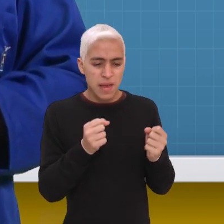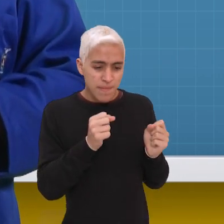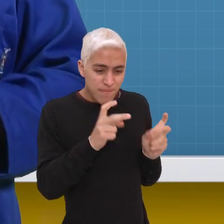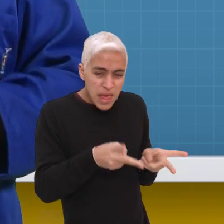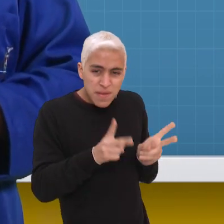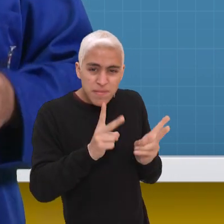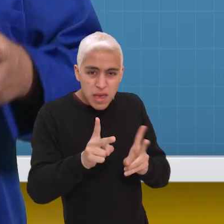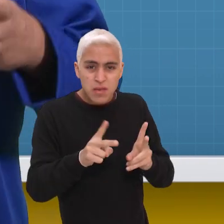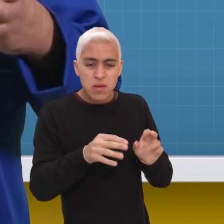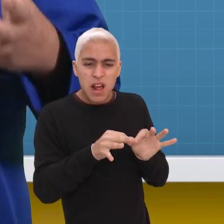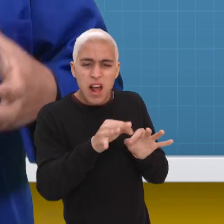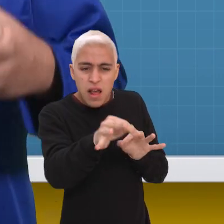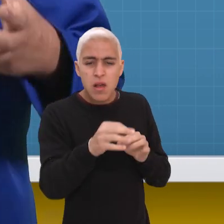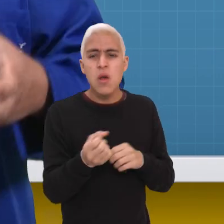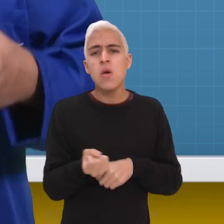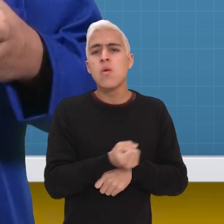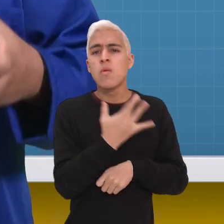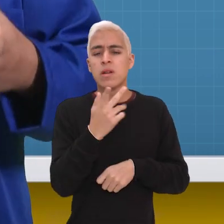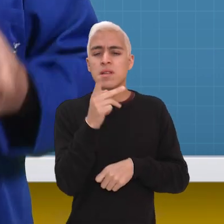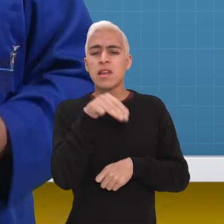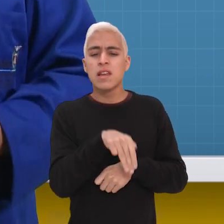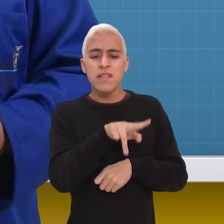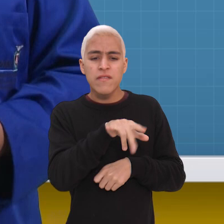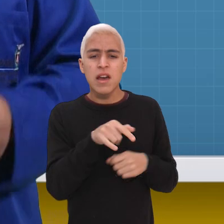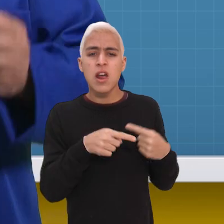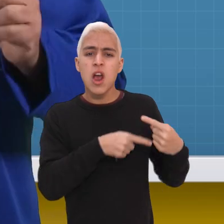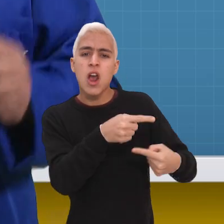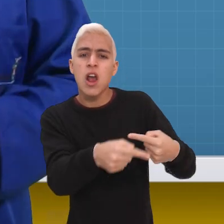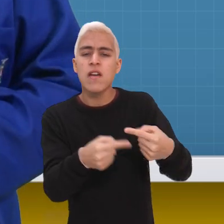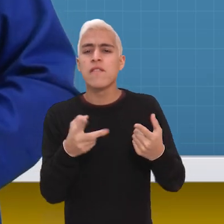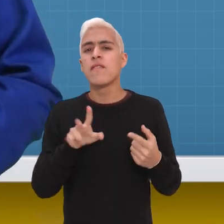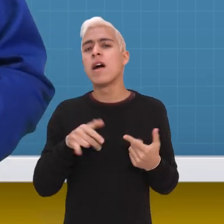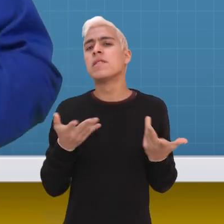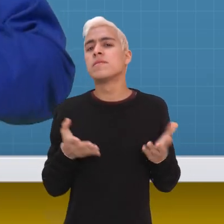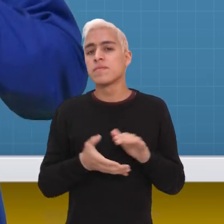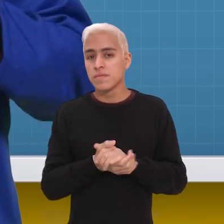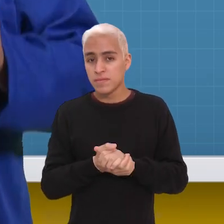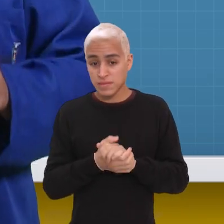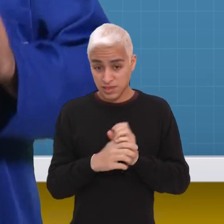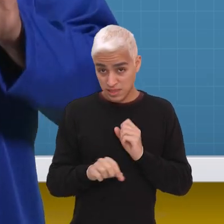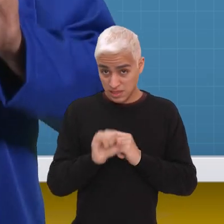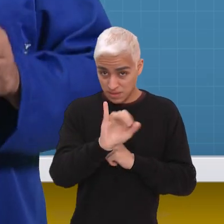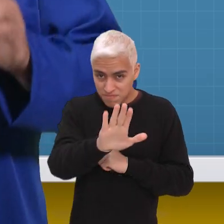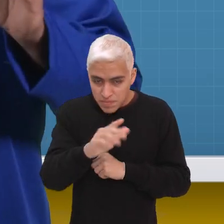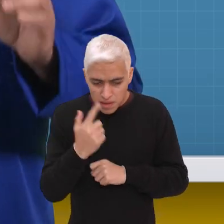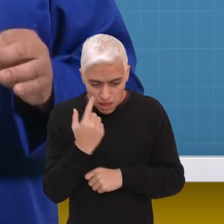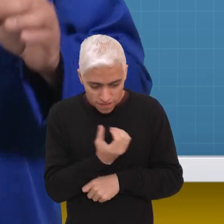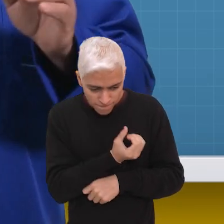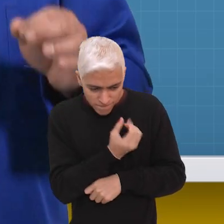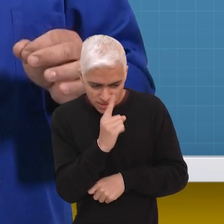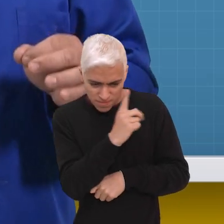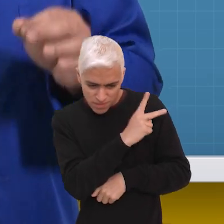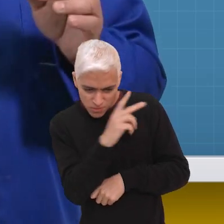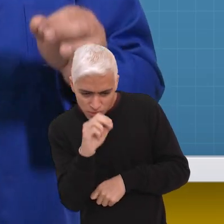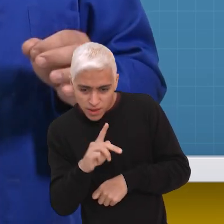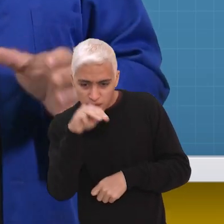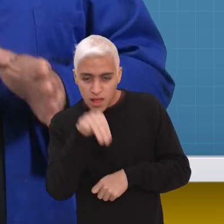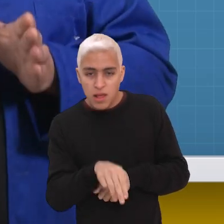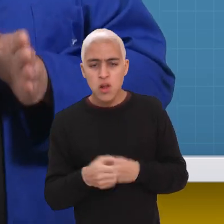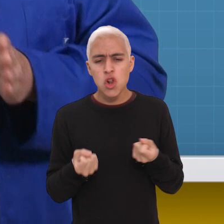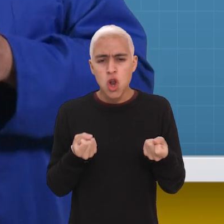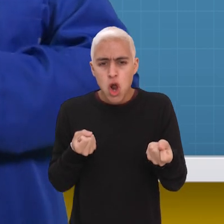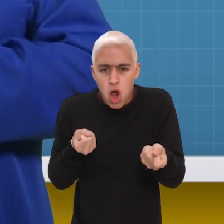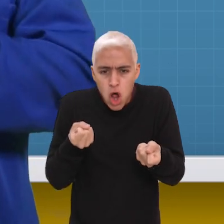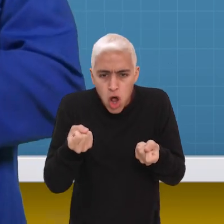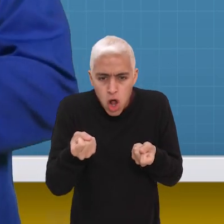entre elas, quantos quilômetros ele vai rodar? Ou seja, se em uma viagem de 1.200 quilômetros